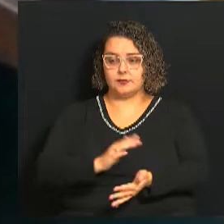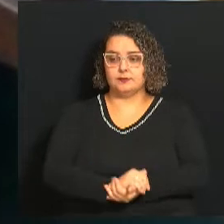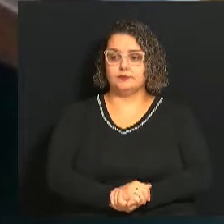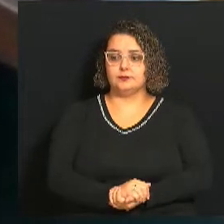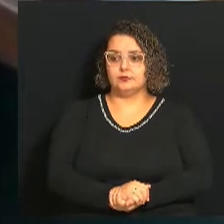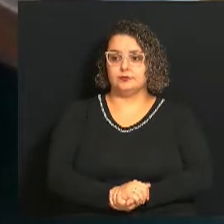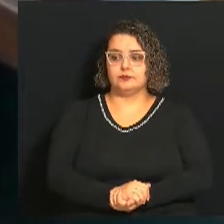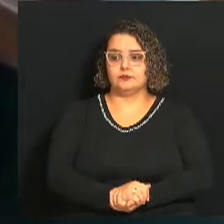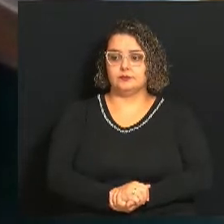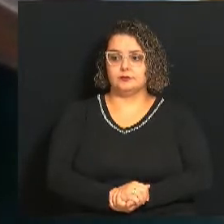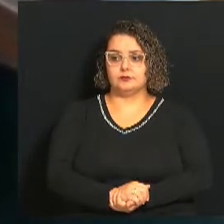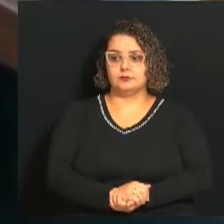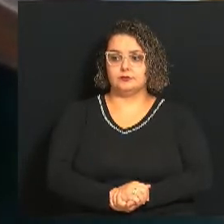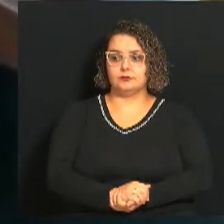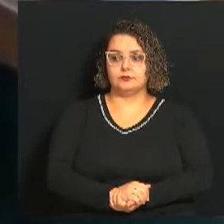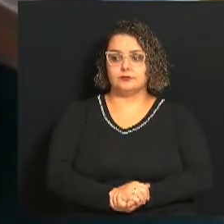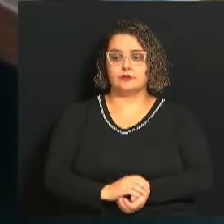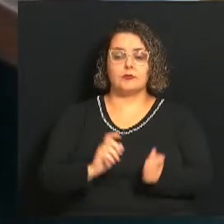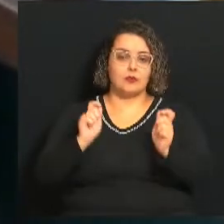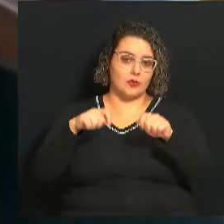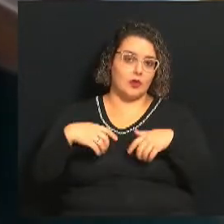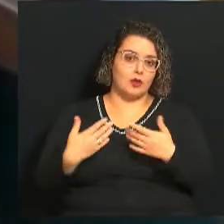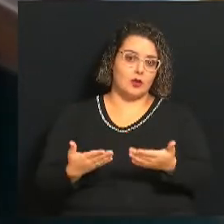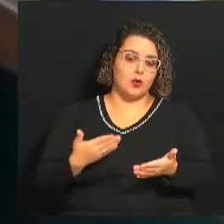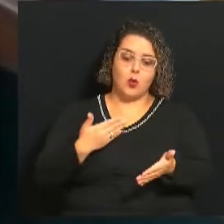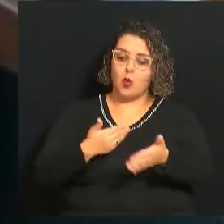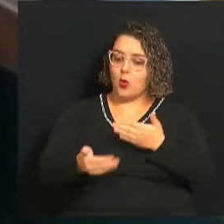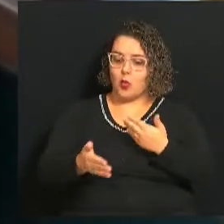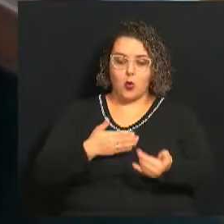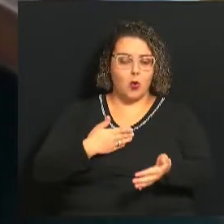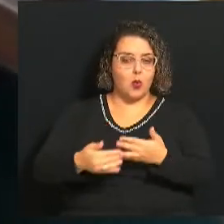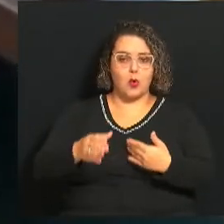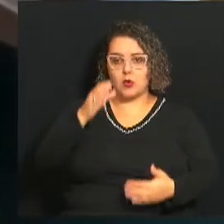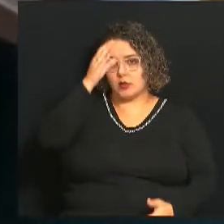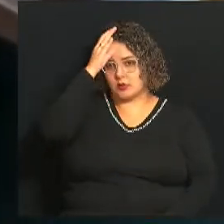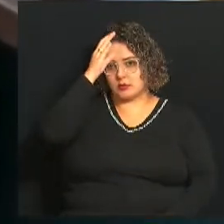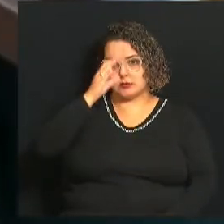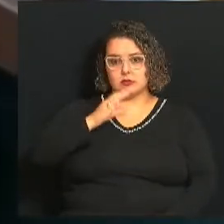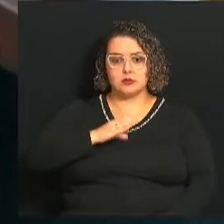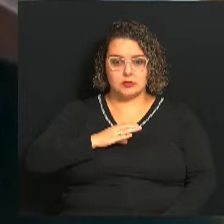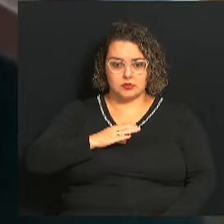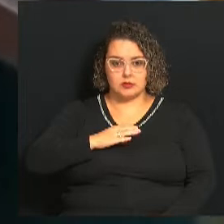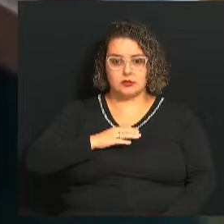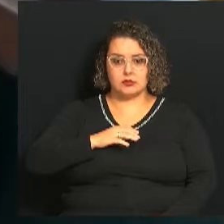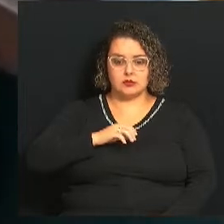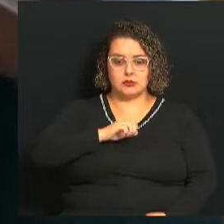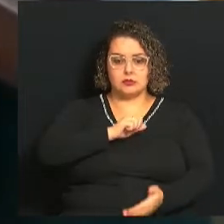será possível que qualquer cidadão, através desse aplicativo,